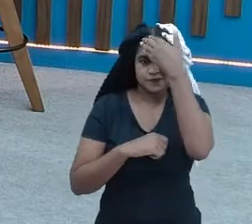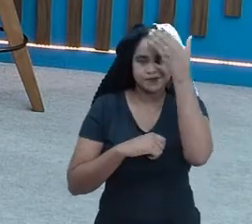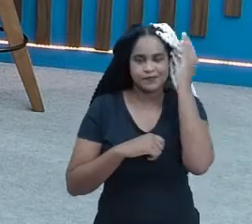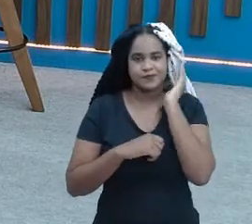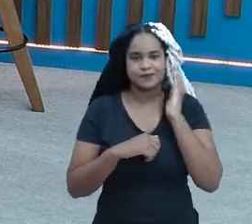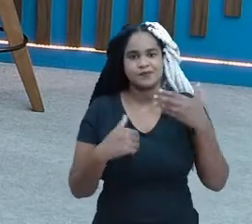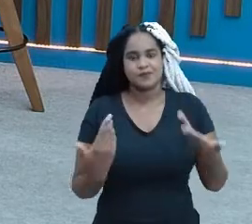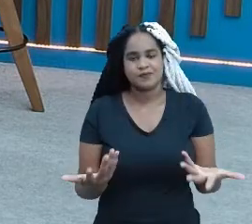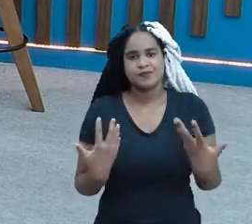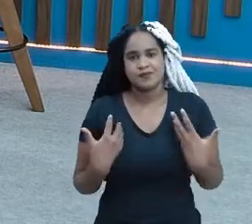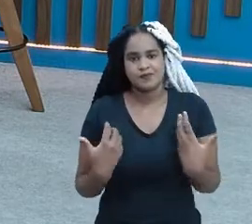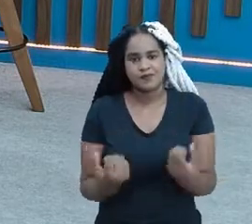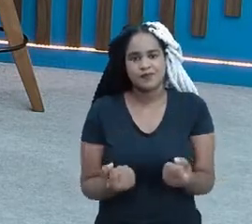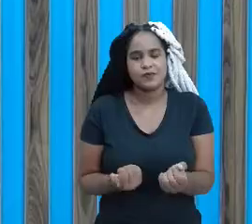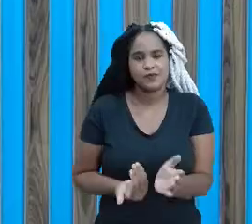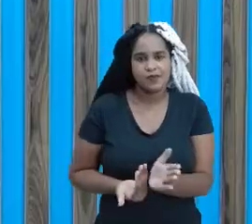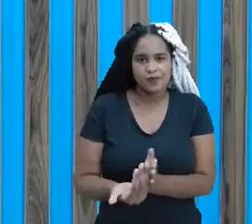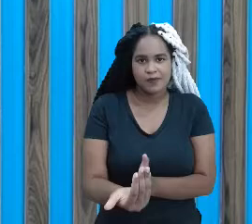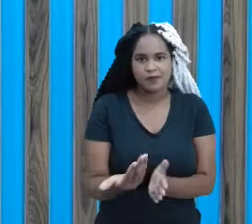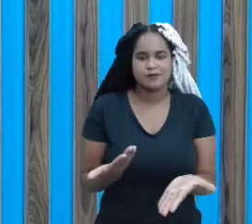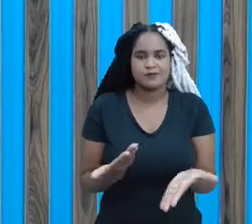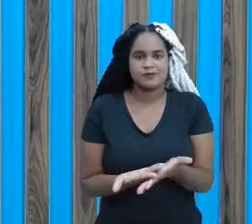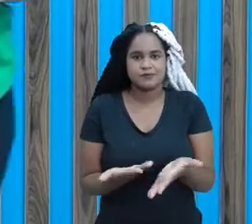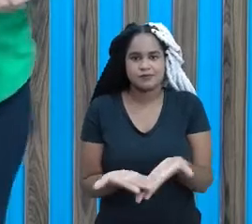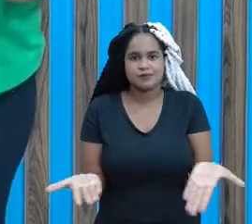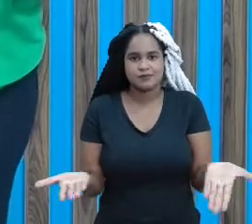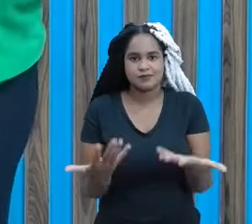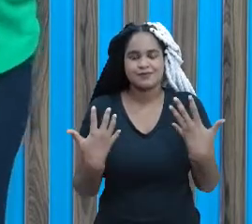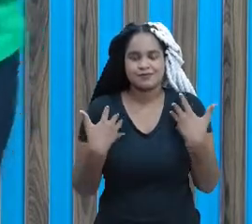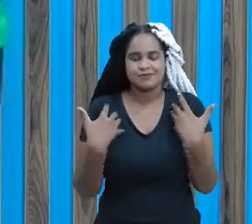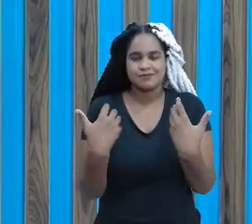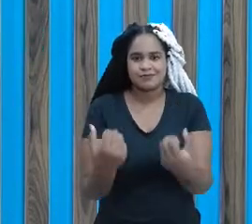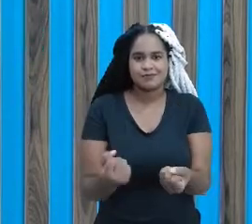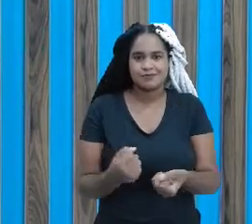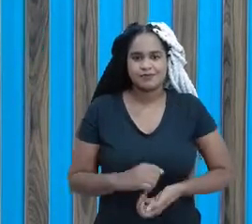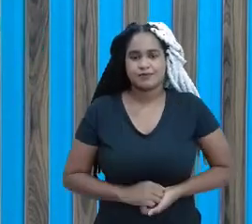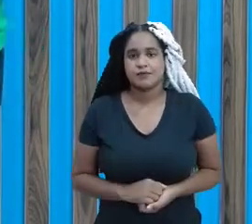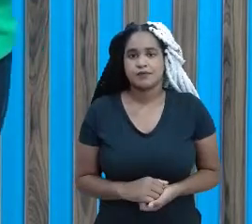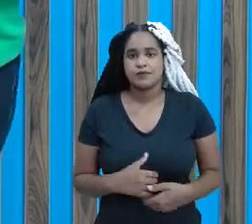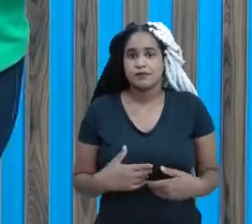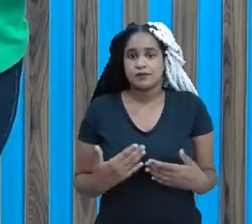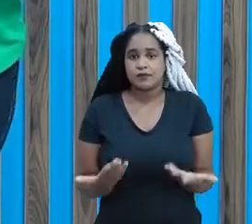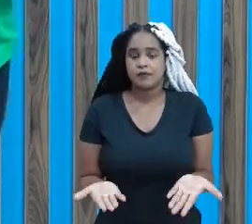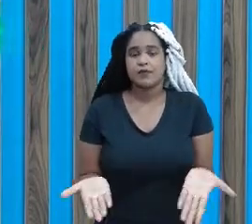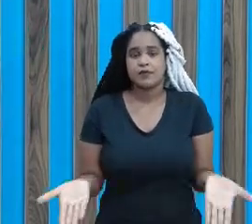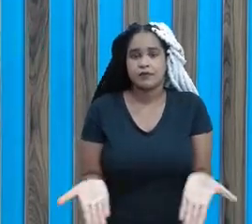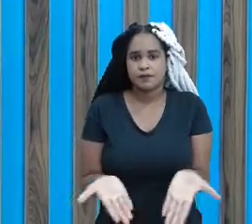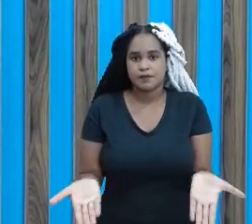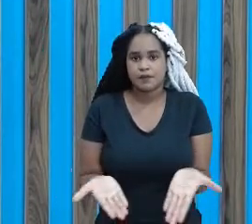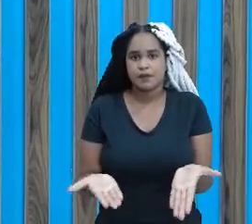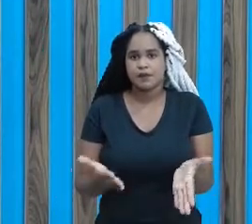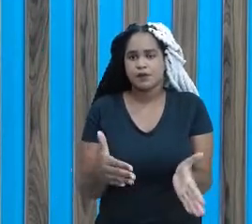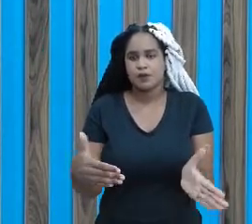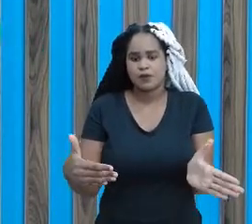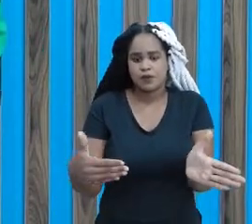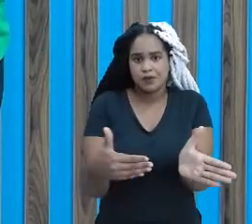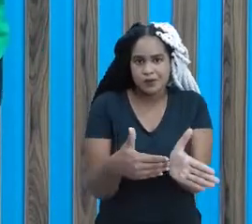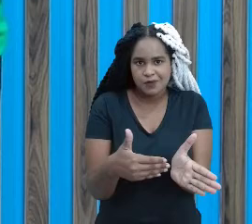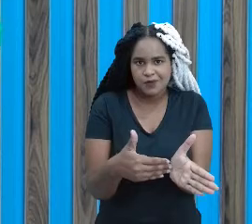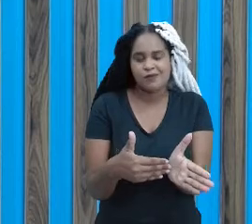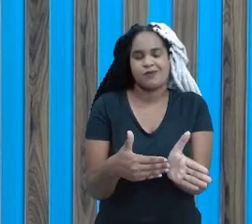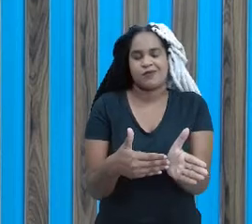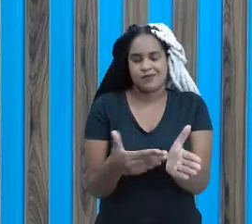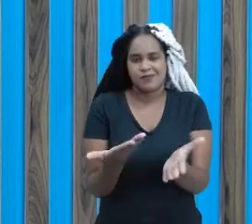vamos começar a nossa aula de hoje, pessoal. Vamos lá, vamos seguir aqui. Estamos nas últimas aulas de